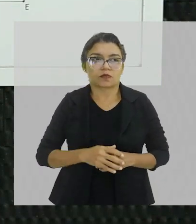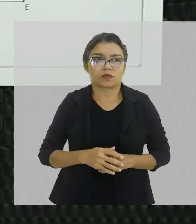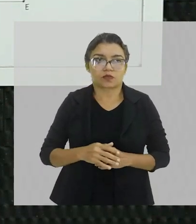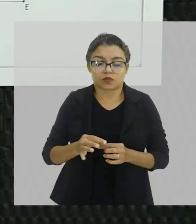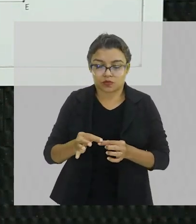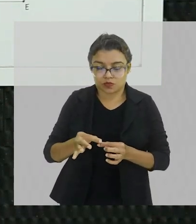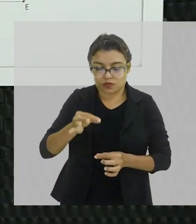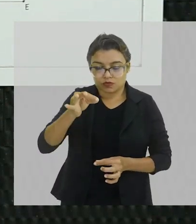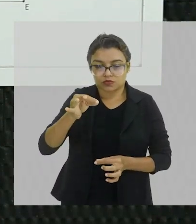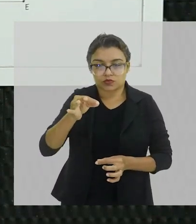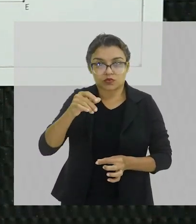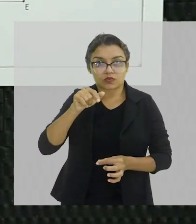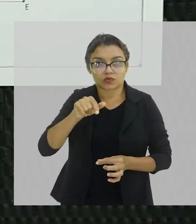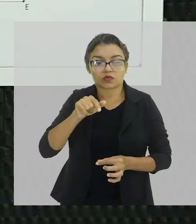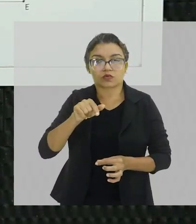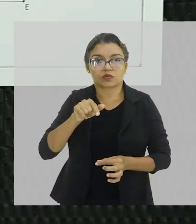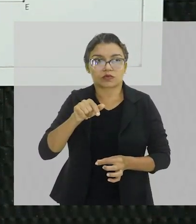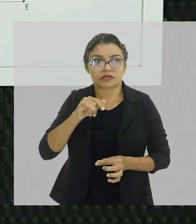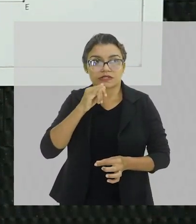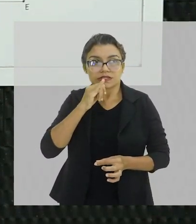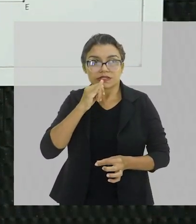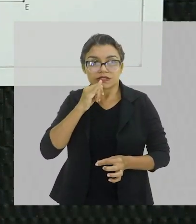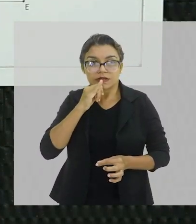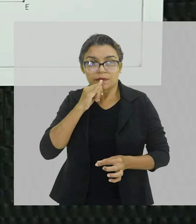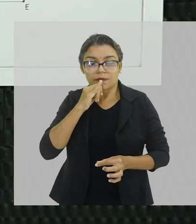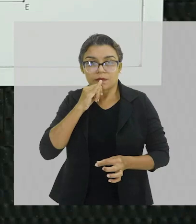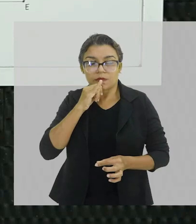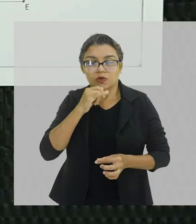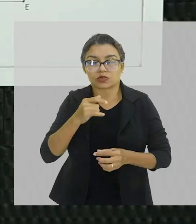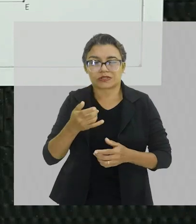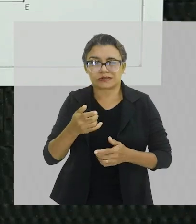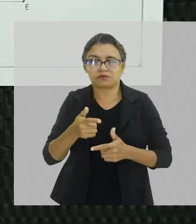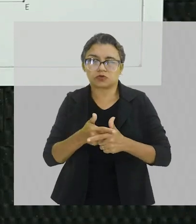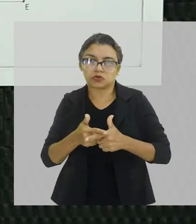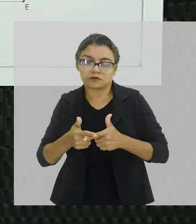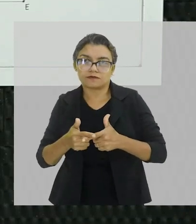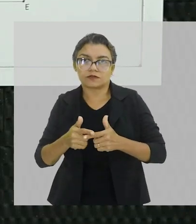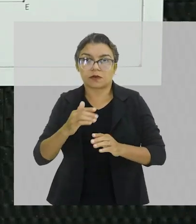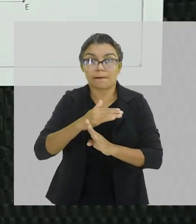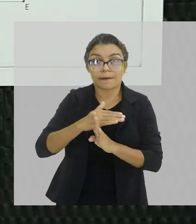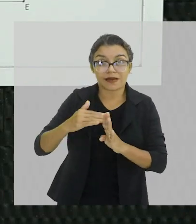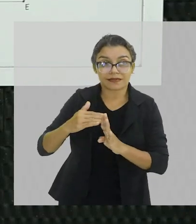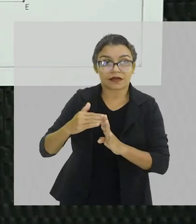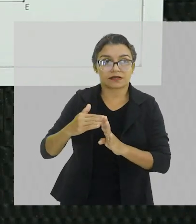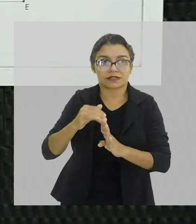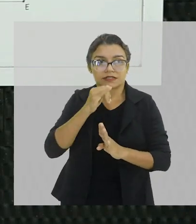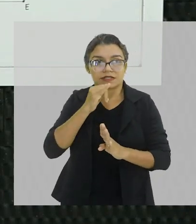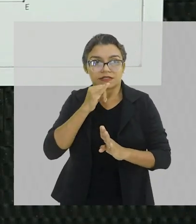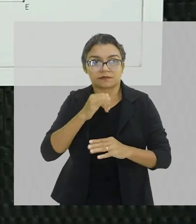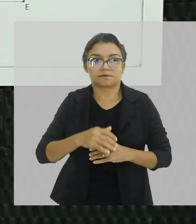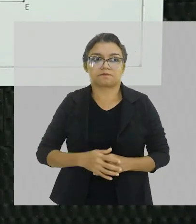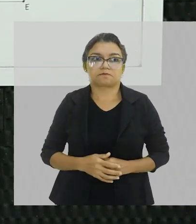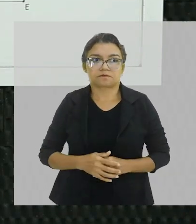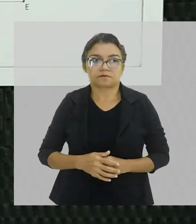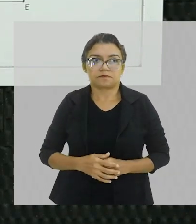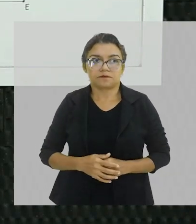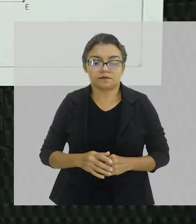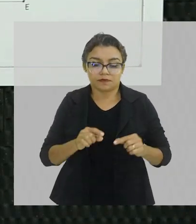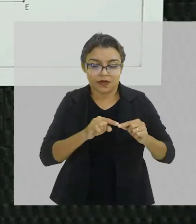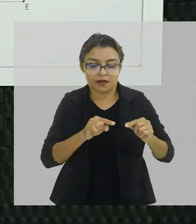ela é mediatriz, ela divide esse segmento aqui ao meio. Ó. Então, daqui para cá, chamar esse ponto